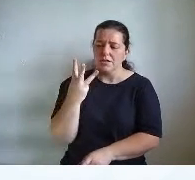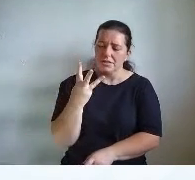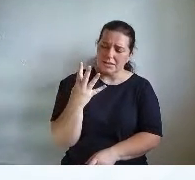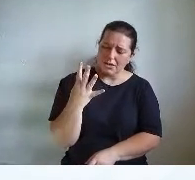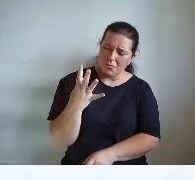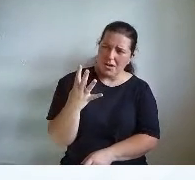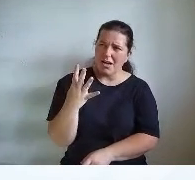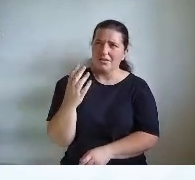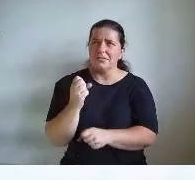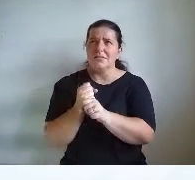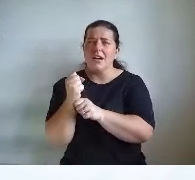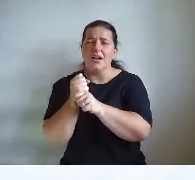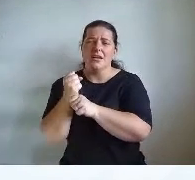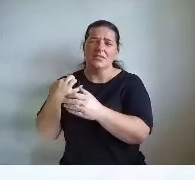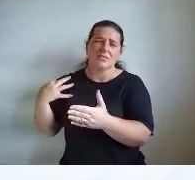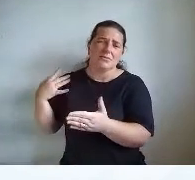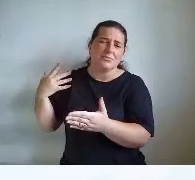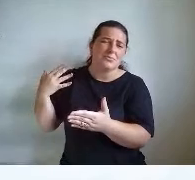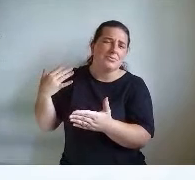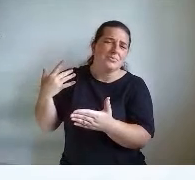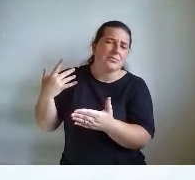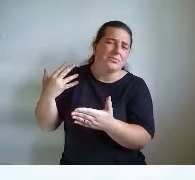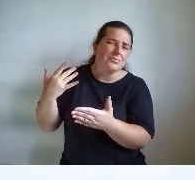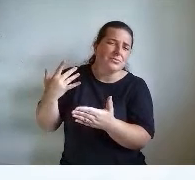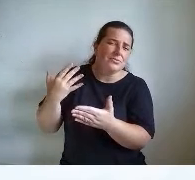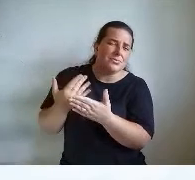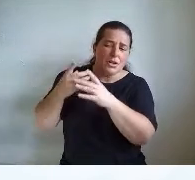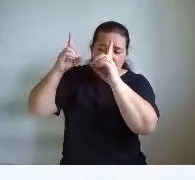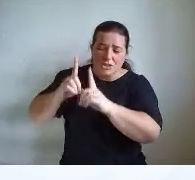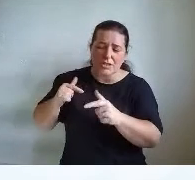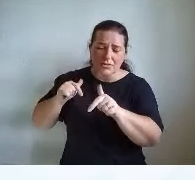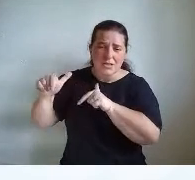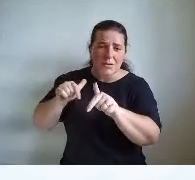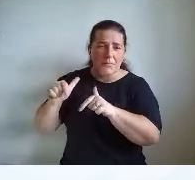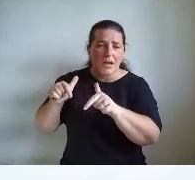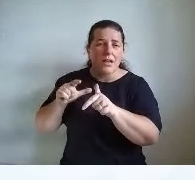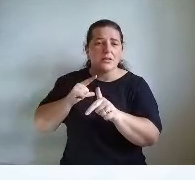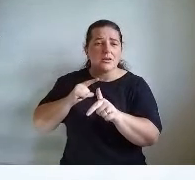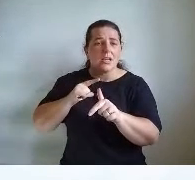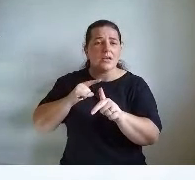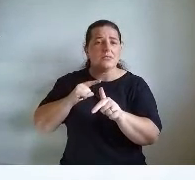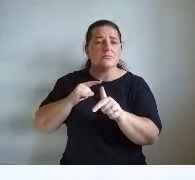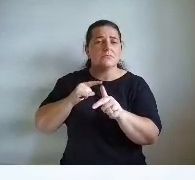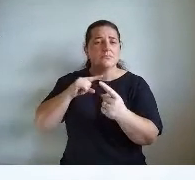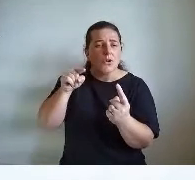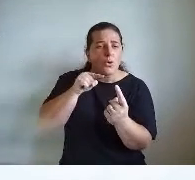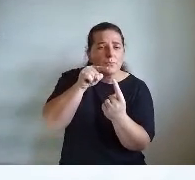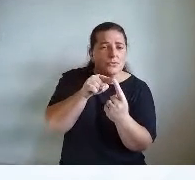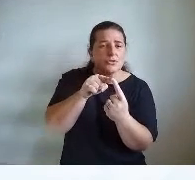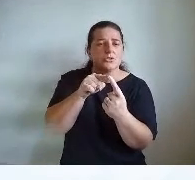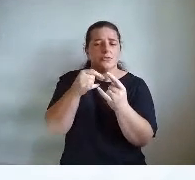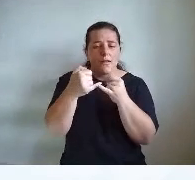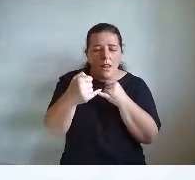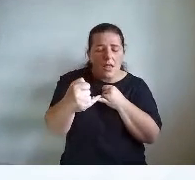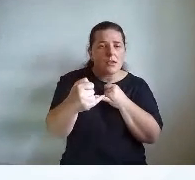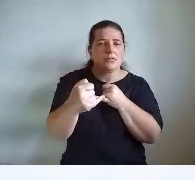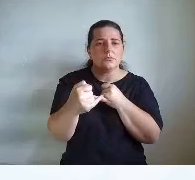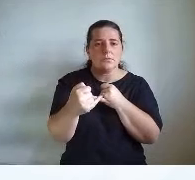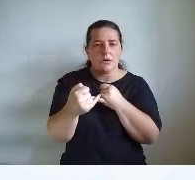trabalho, não é o direito do trabalho que eu estudei, que eu conheço, que tem os princípios norteadores que foram simplesmente destruídos.